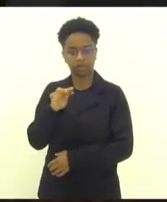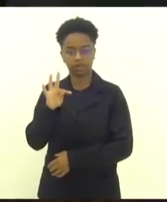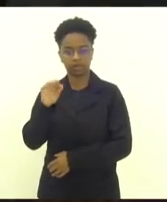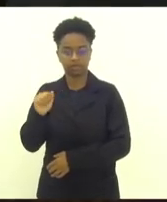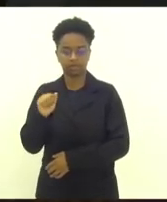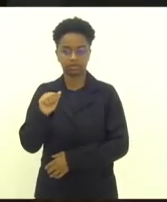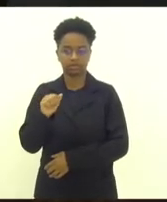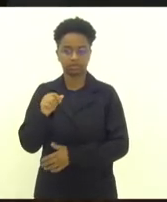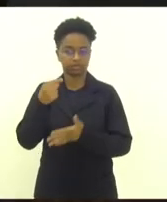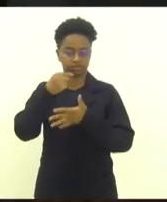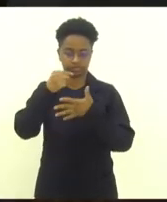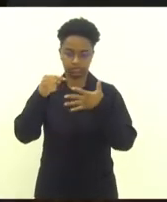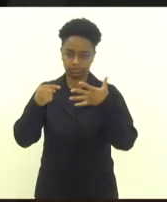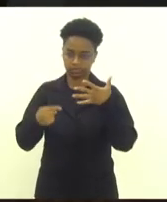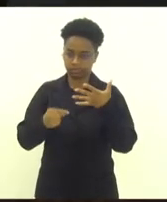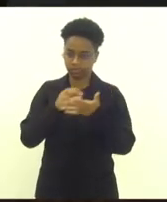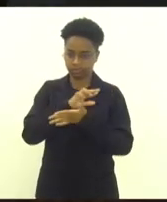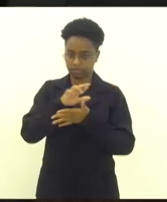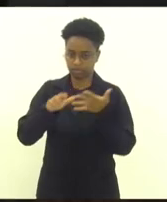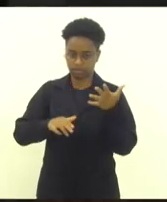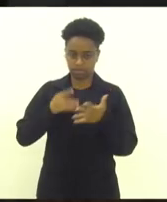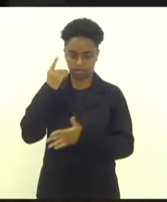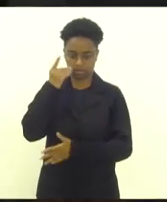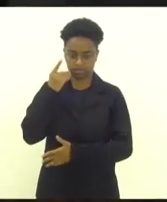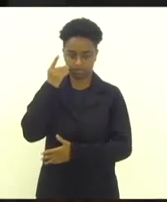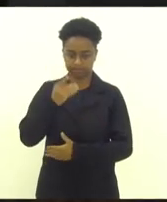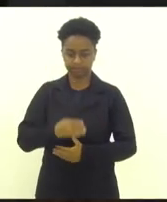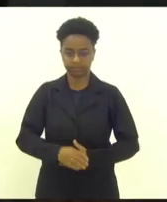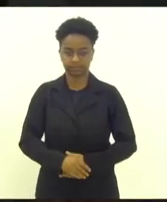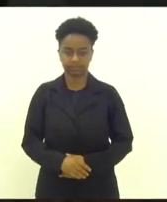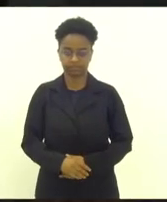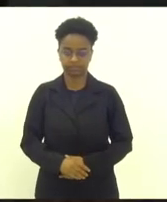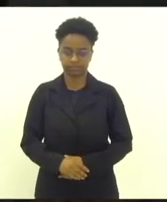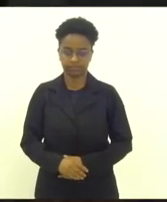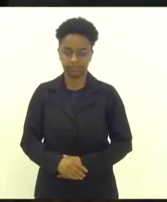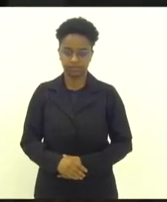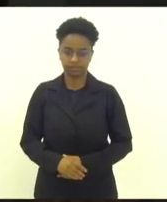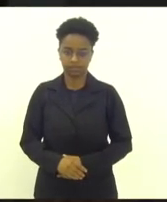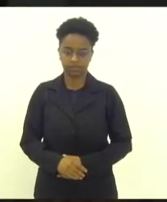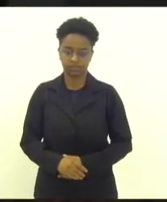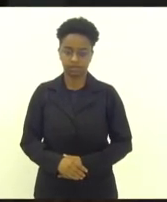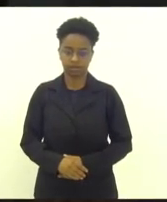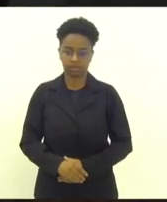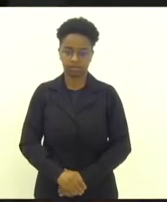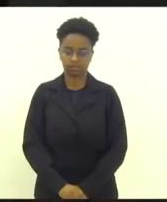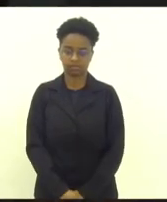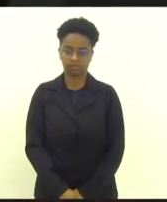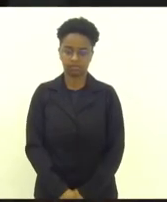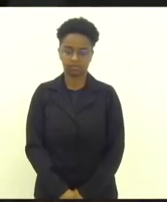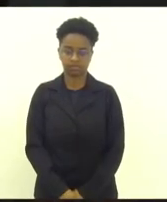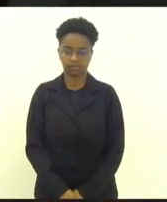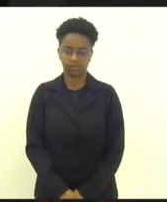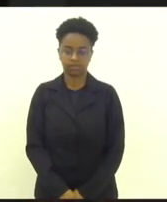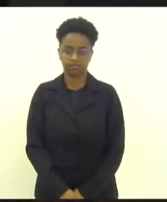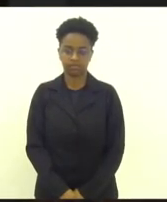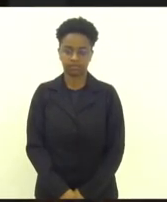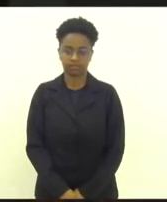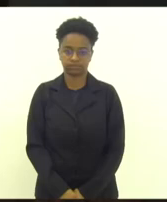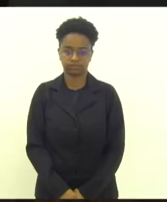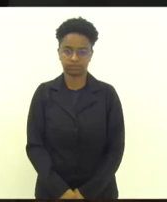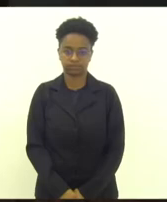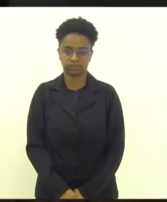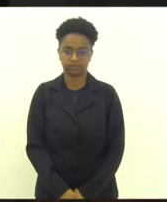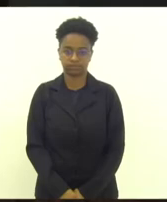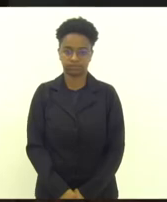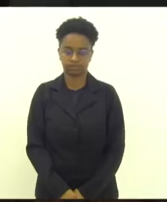André Correia munir Neto Jari Oliveira Carla Machado Dani Balbi Souza Victor Júnior Rosenberg Reis Luiz